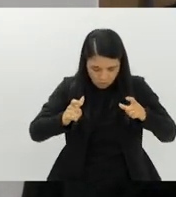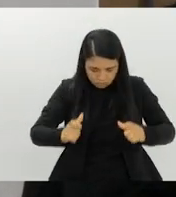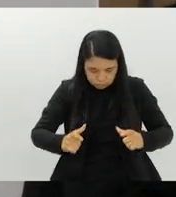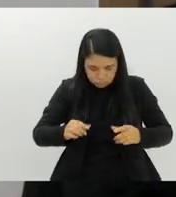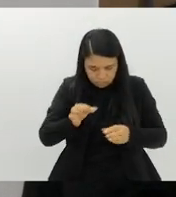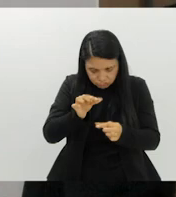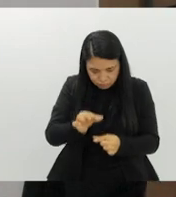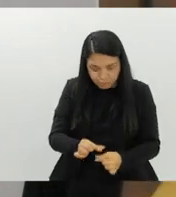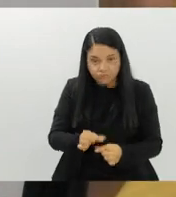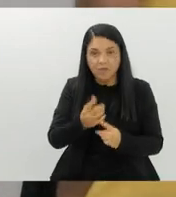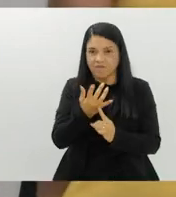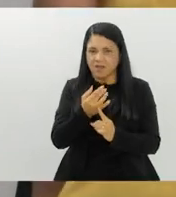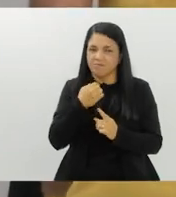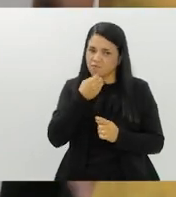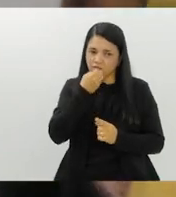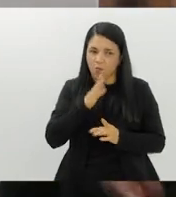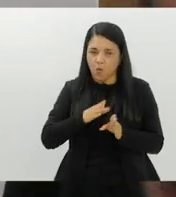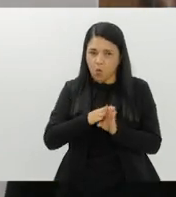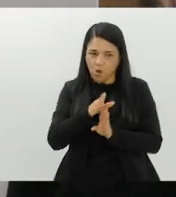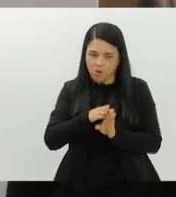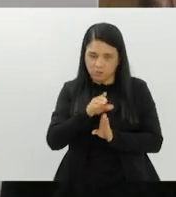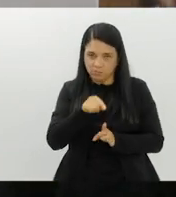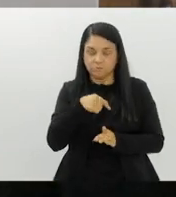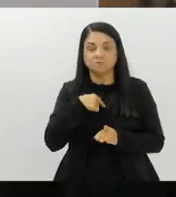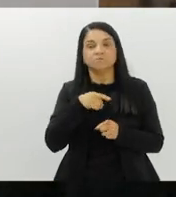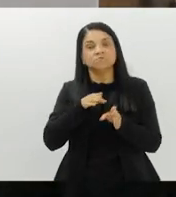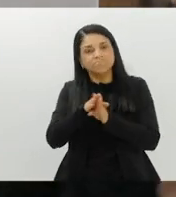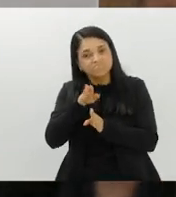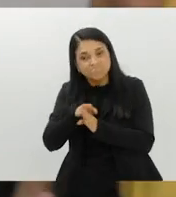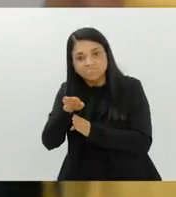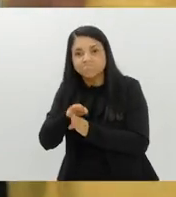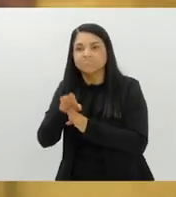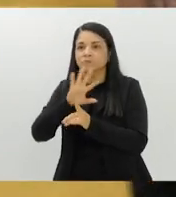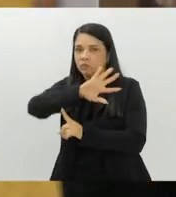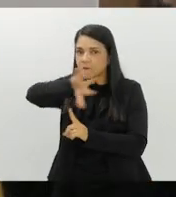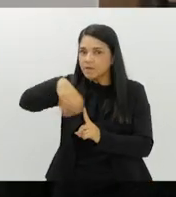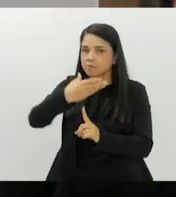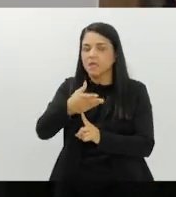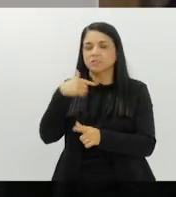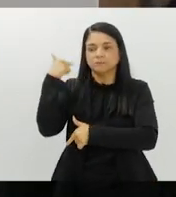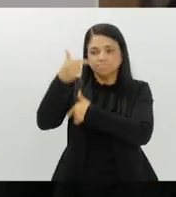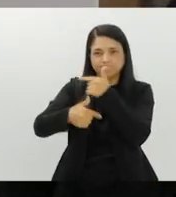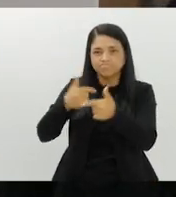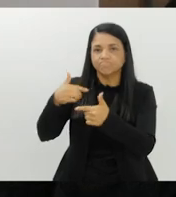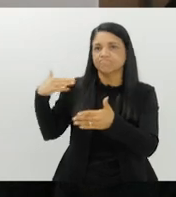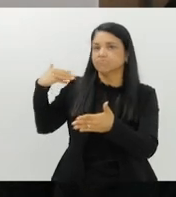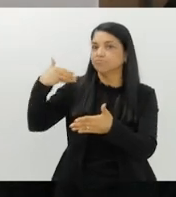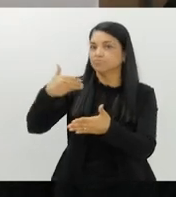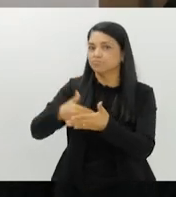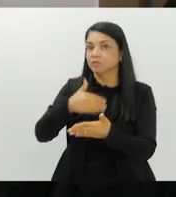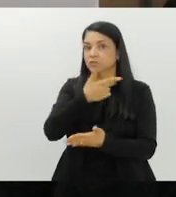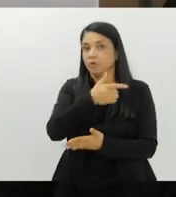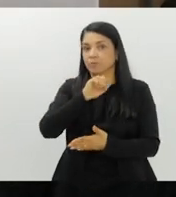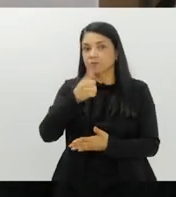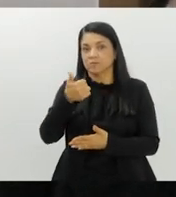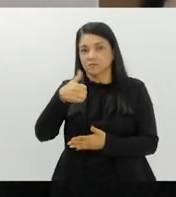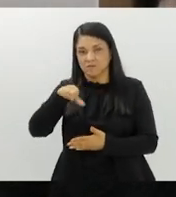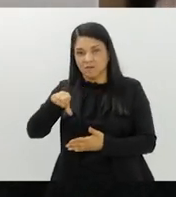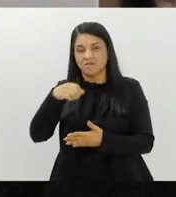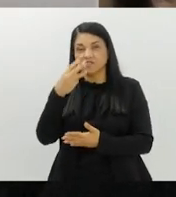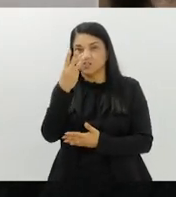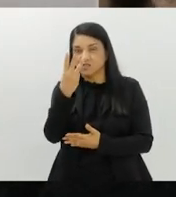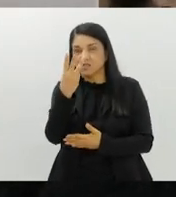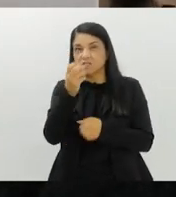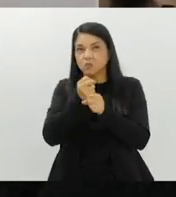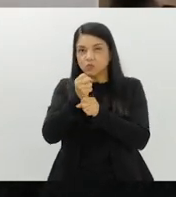não. Então, essa orientação do meio ambiente, a gente já vem trabalhando há muito tempo. Os três últimos anos, a festa